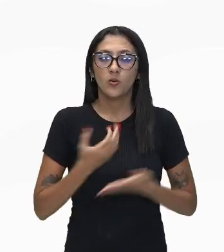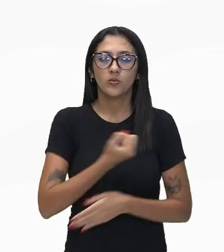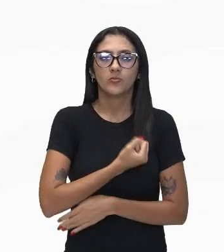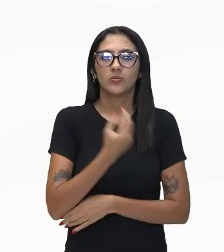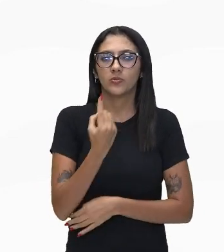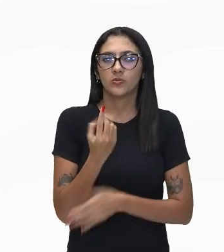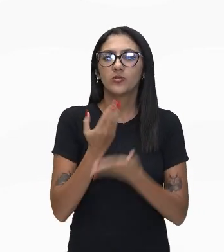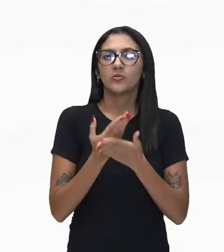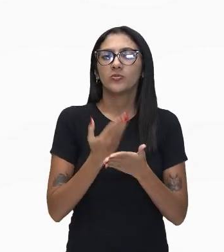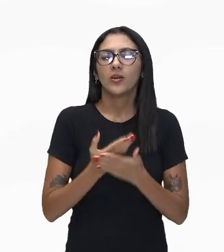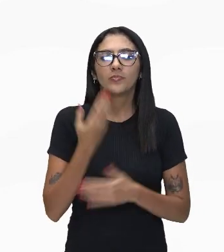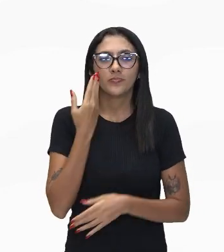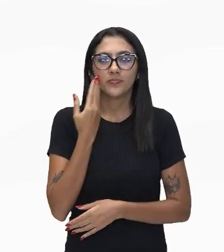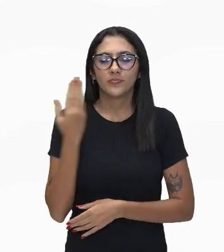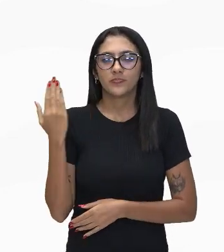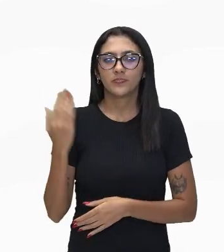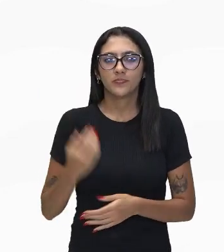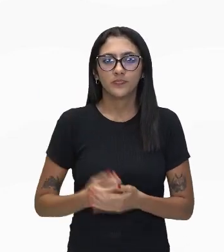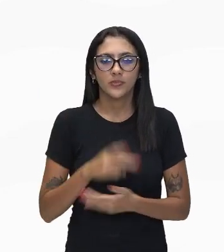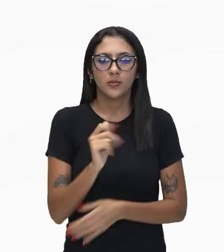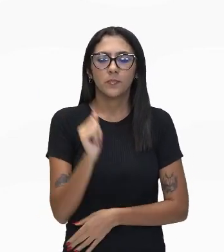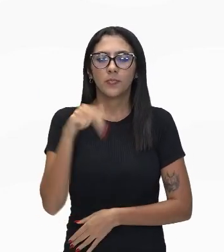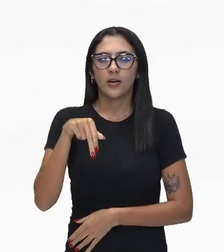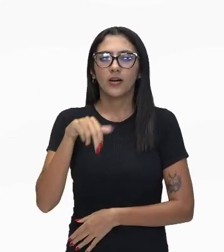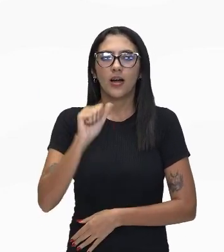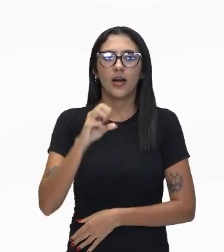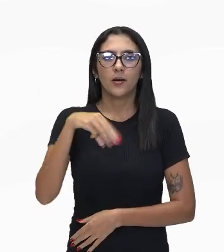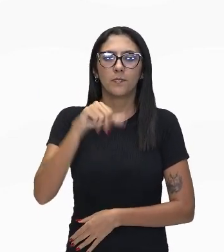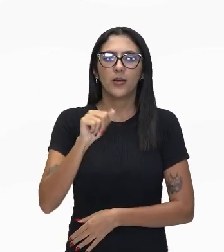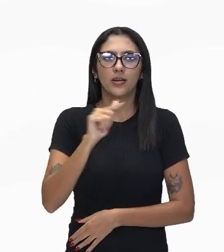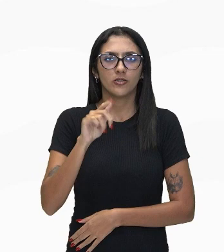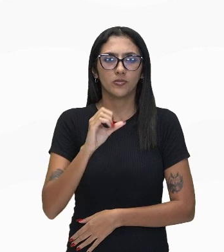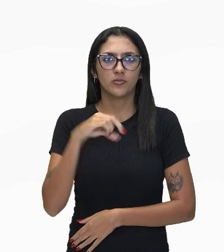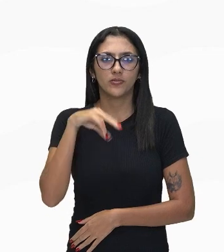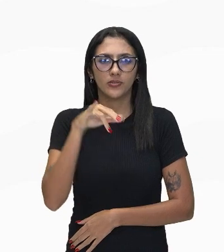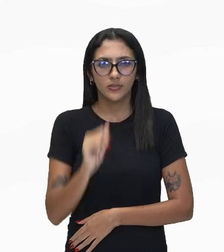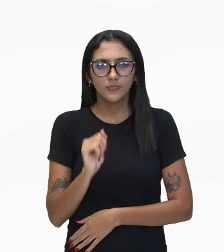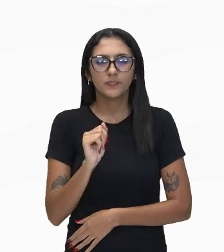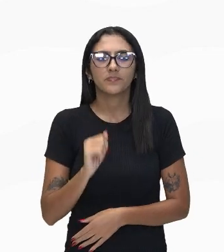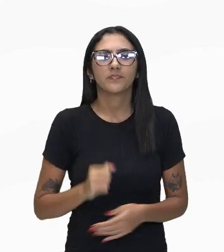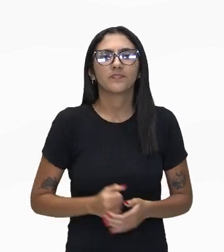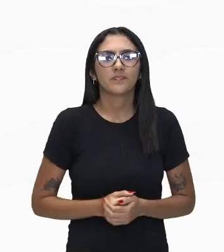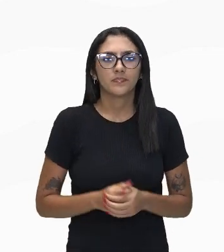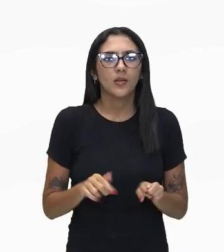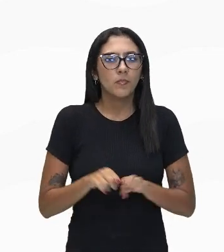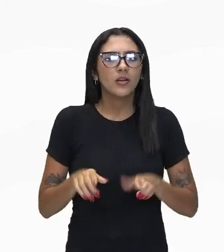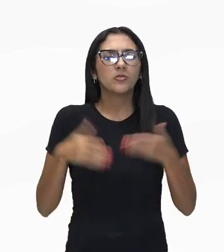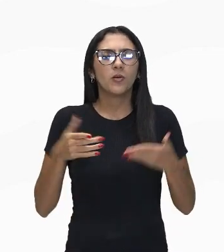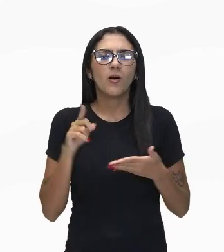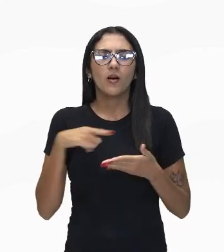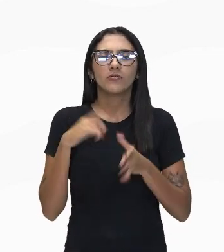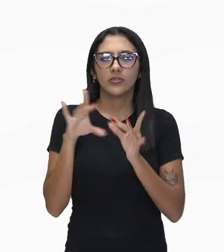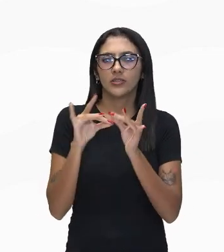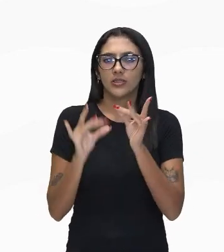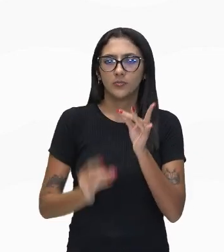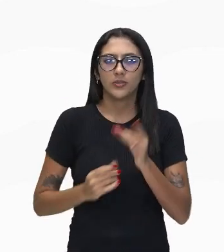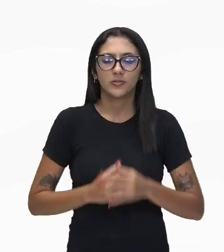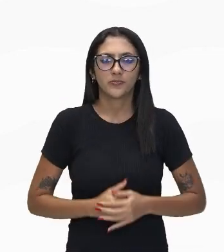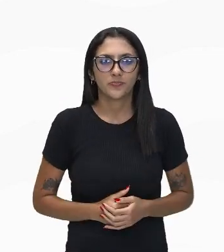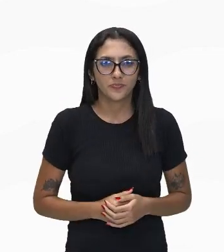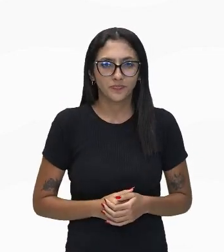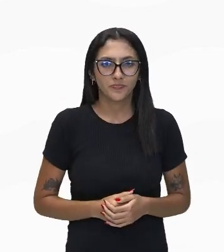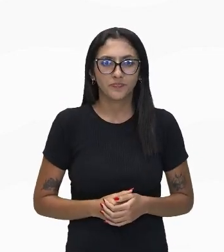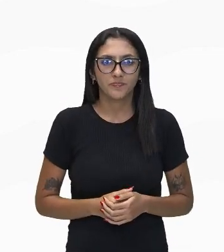1 e ela tem como objeto de conhecimento Pan-Amazônia. Professor Eberson, qual o detalhamento desse objeto de conhecimento? E o